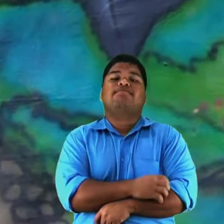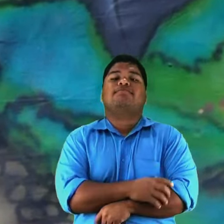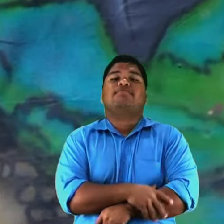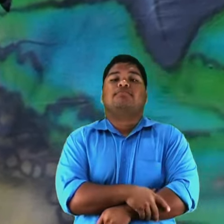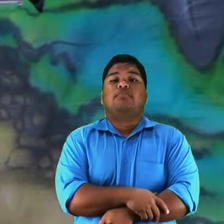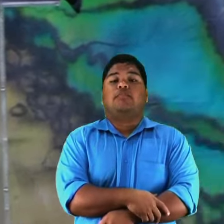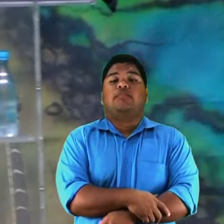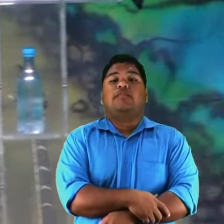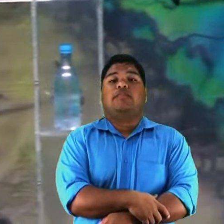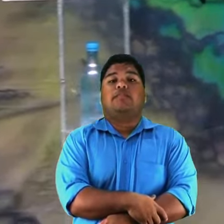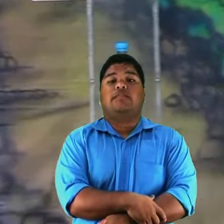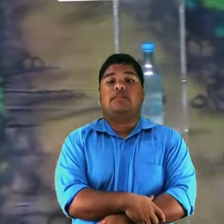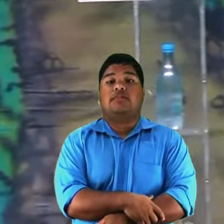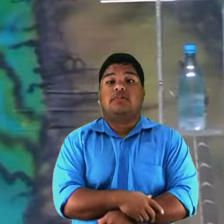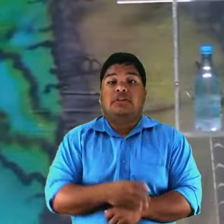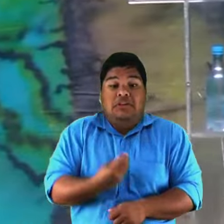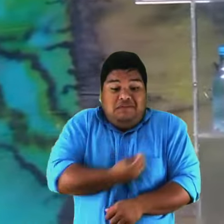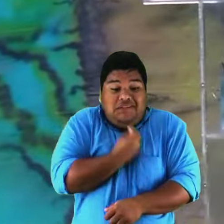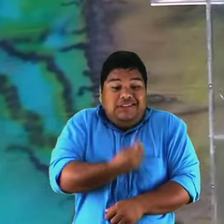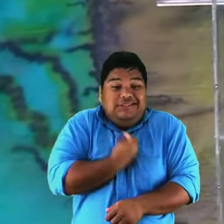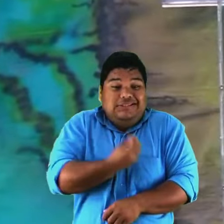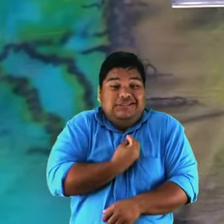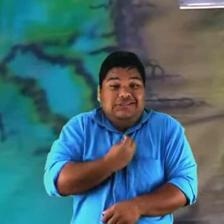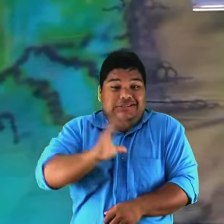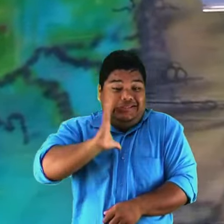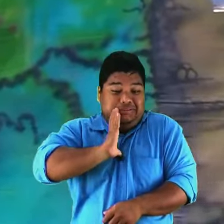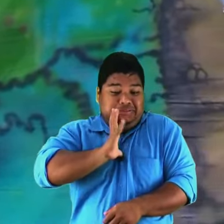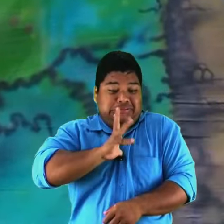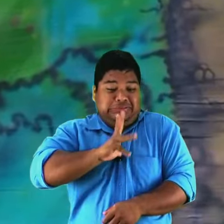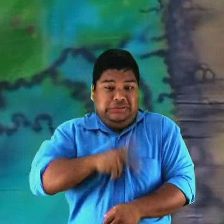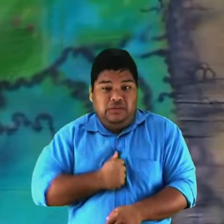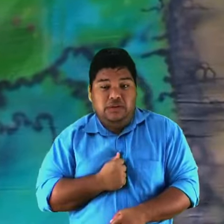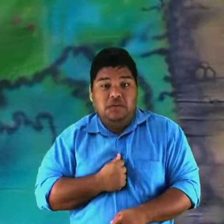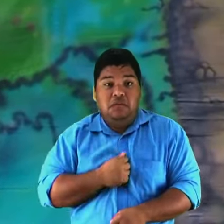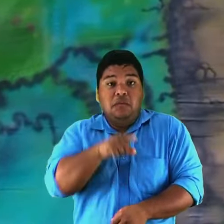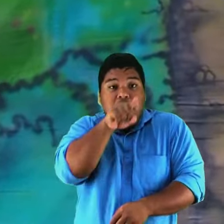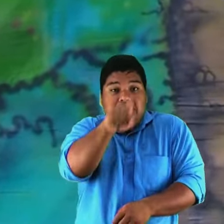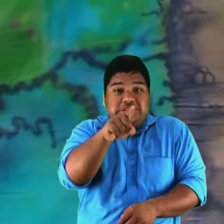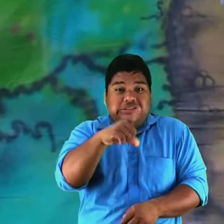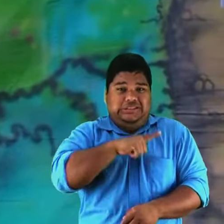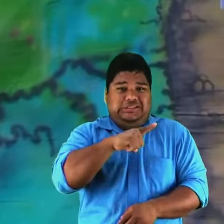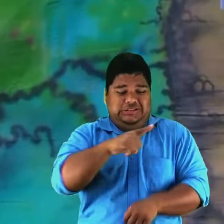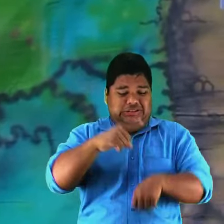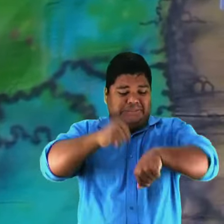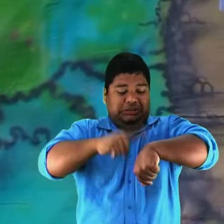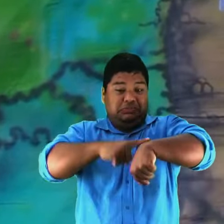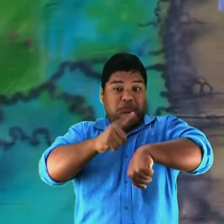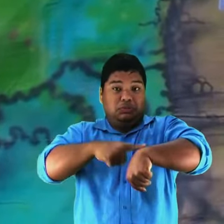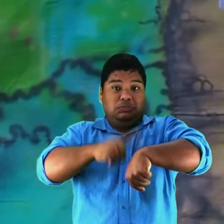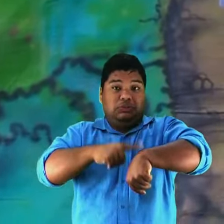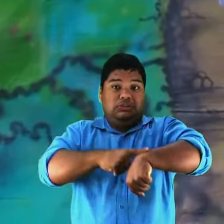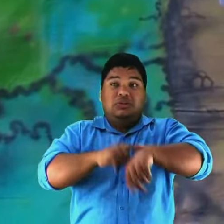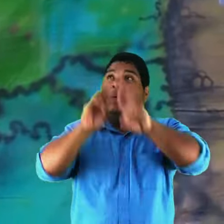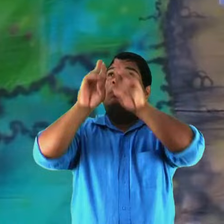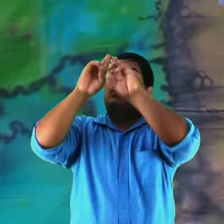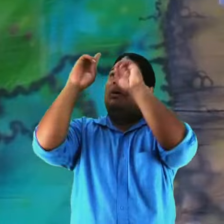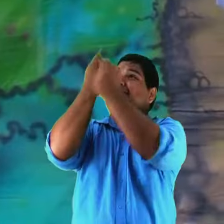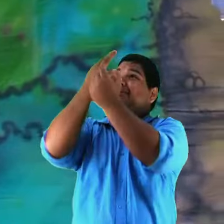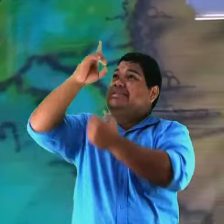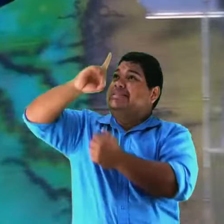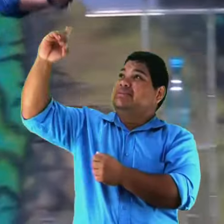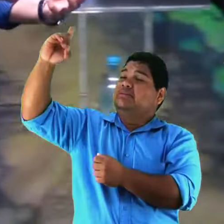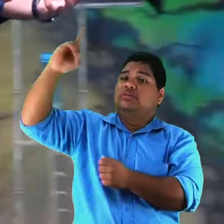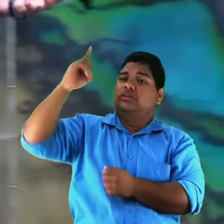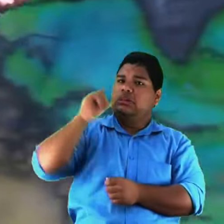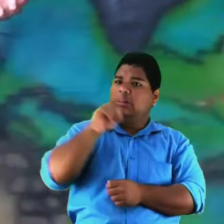Em vidas que serão alcançadas. Você tem que ter tempo para investir no reino de Deus. Dado o seu